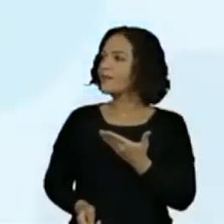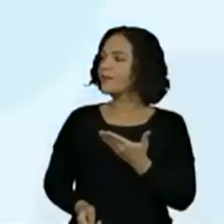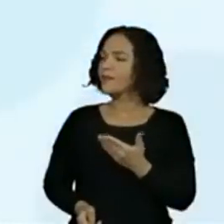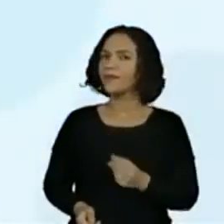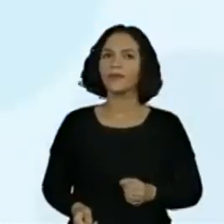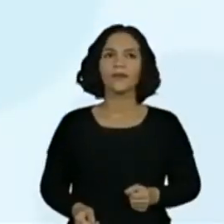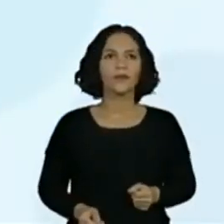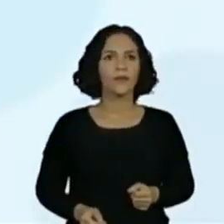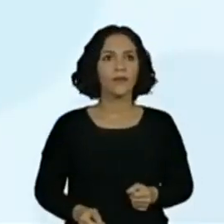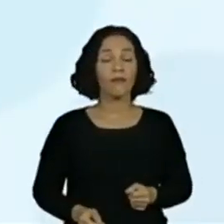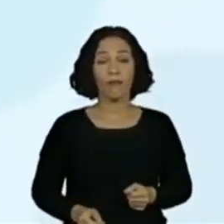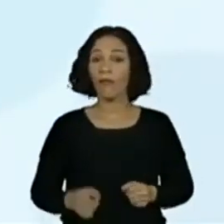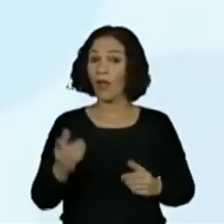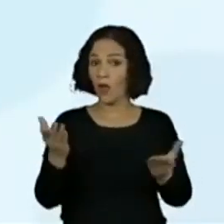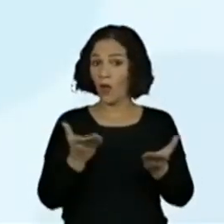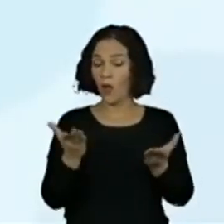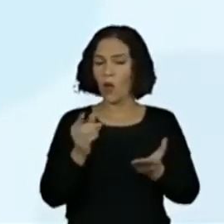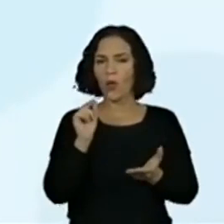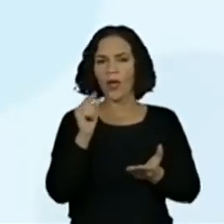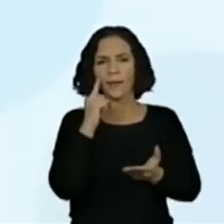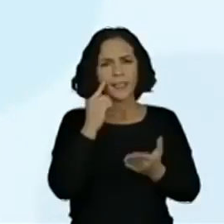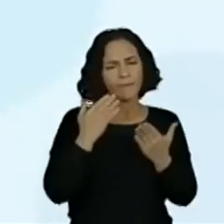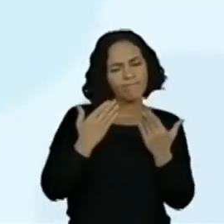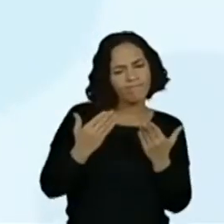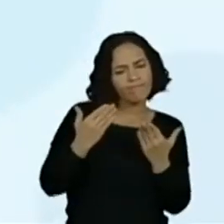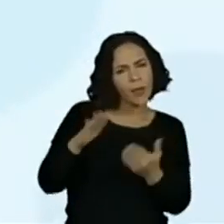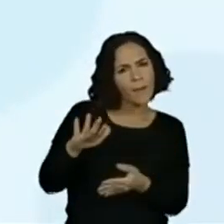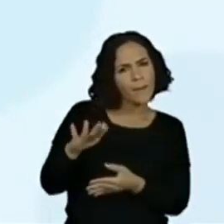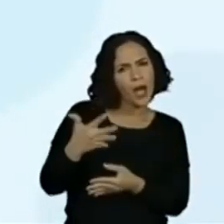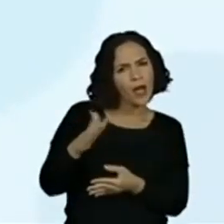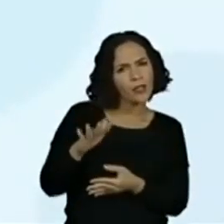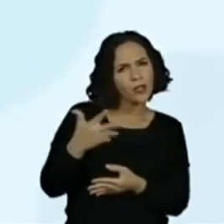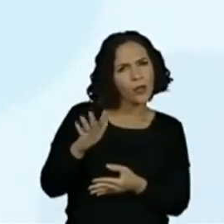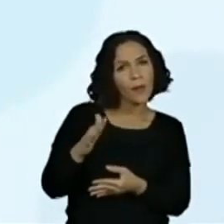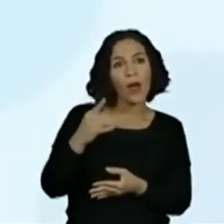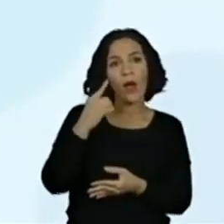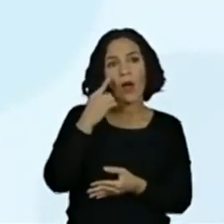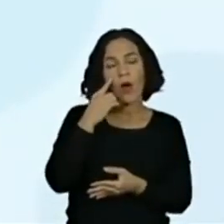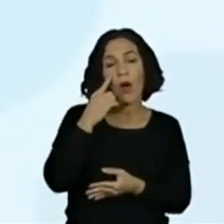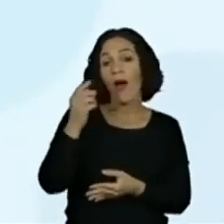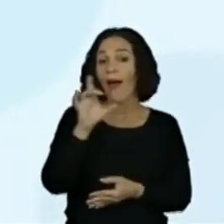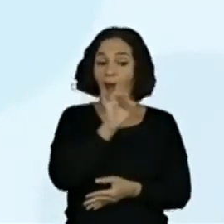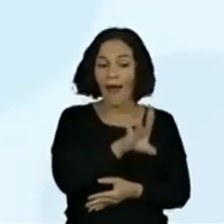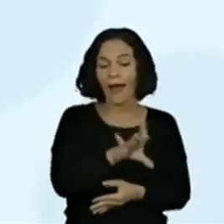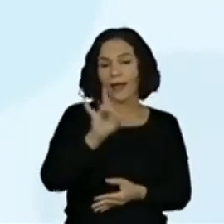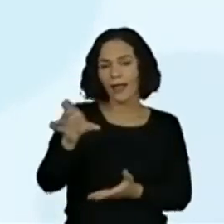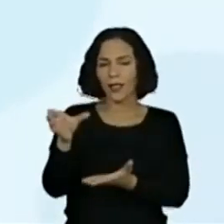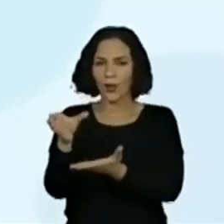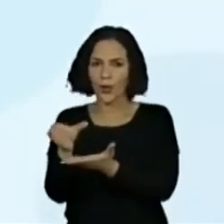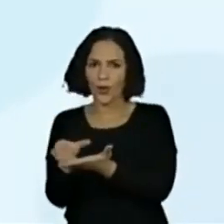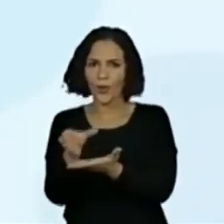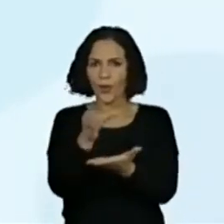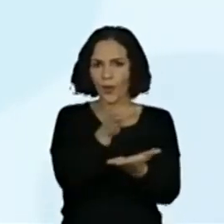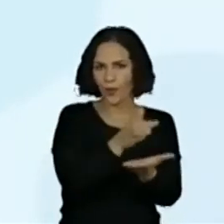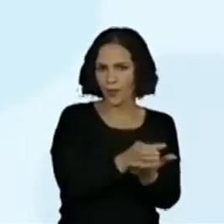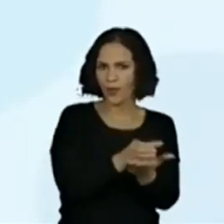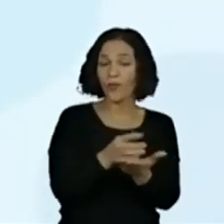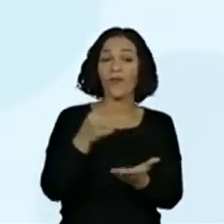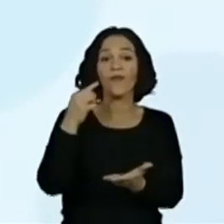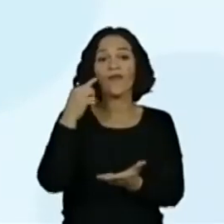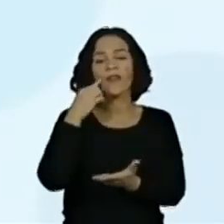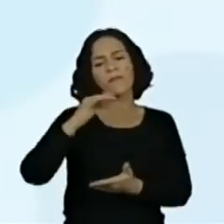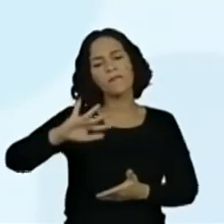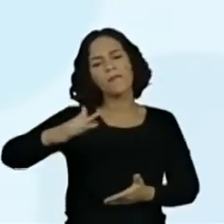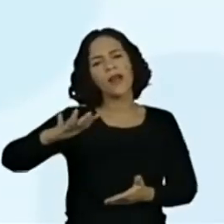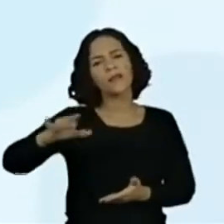Nós vamos estimar a quantidade de palitos de cada copo para a gente depois